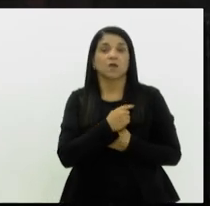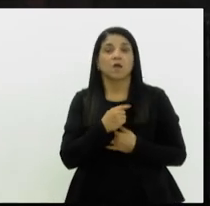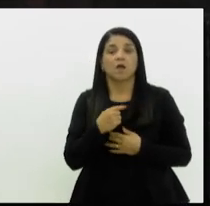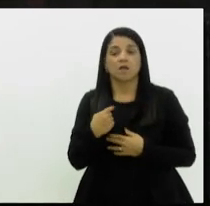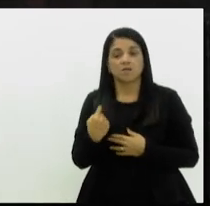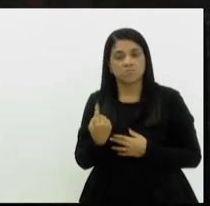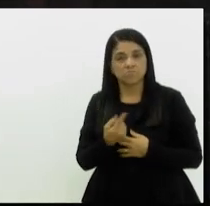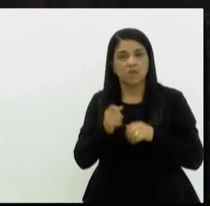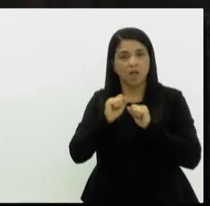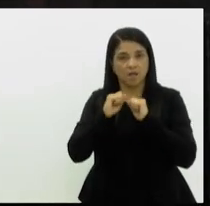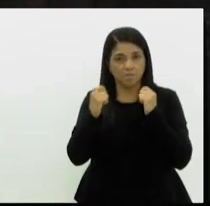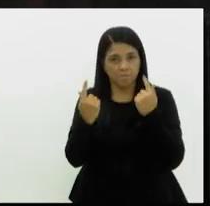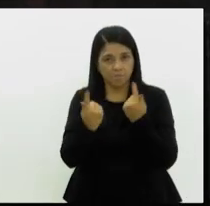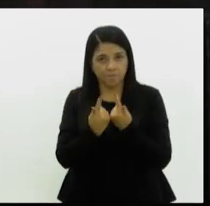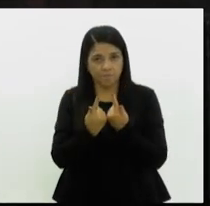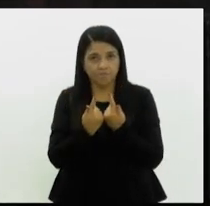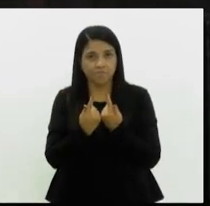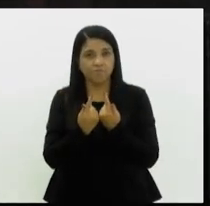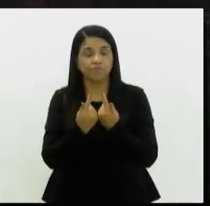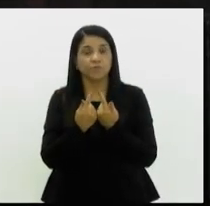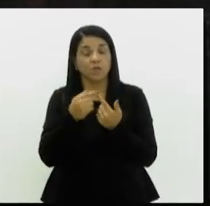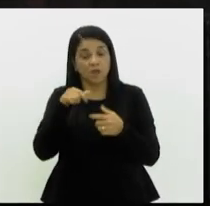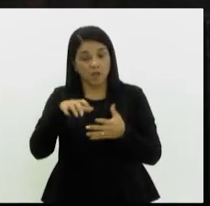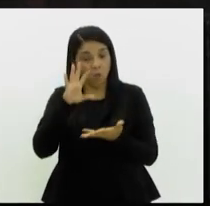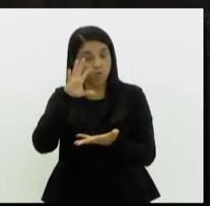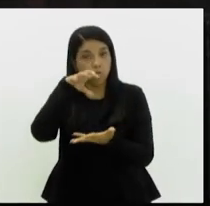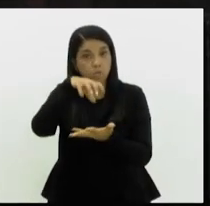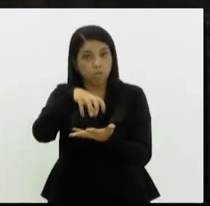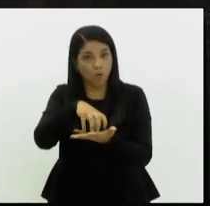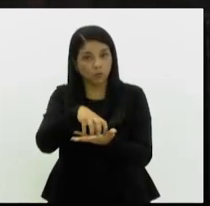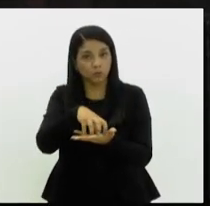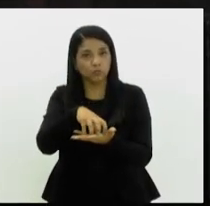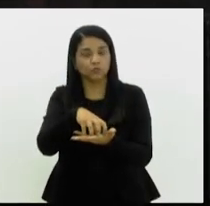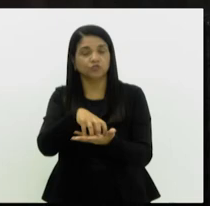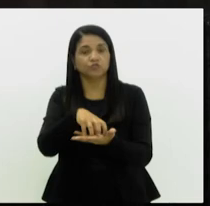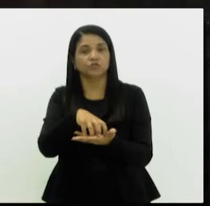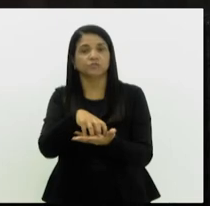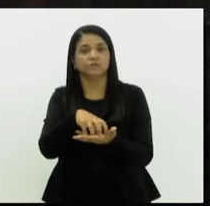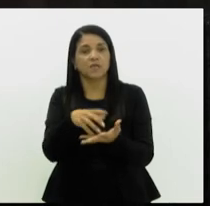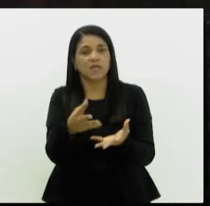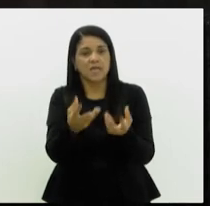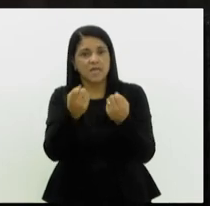a nossa Assembleia Legislativa, tem que ser um ponto de arrecadação, tem que estar a serviço